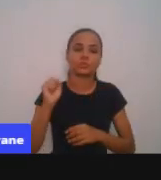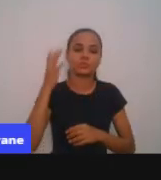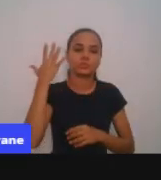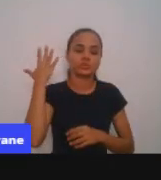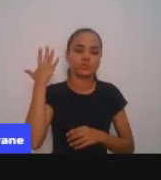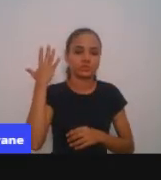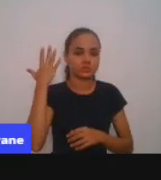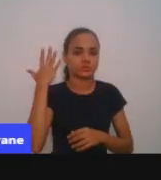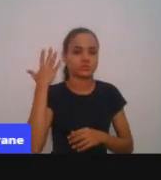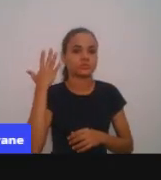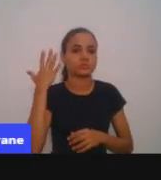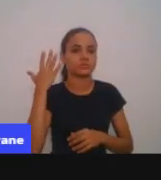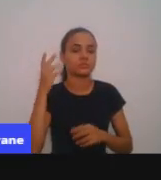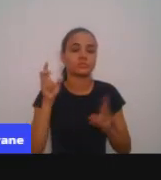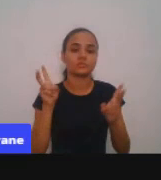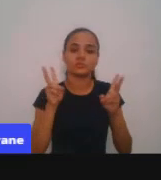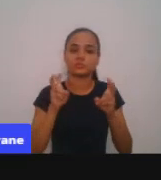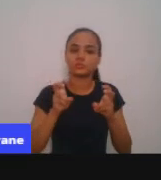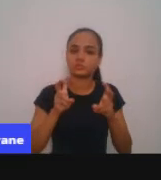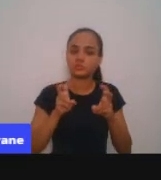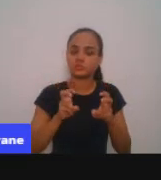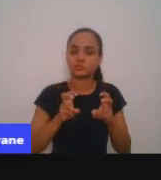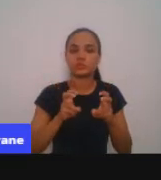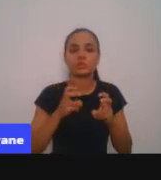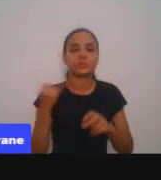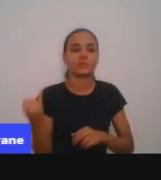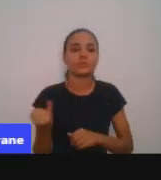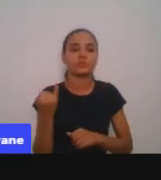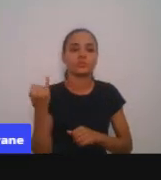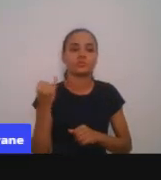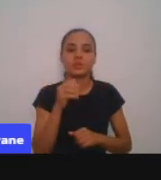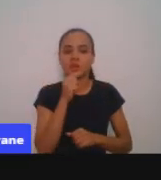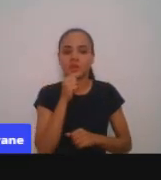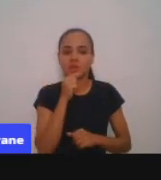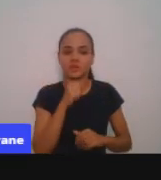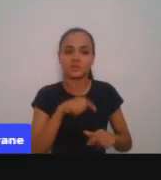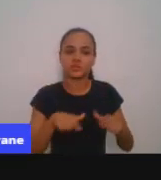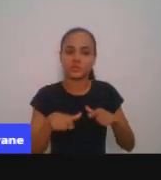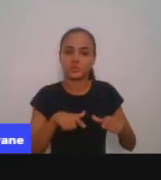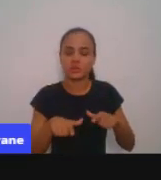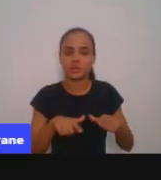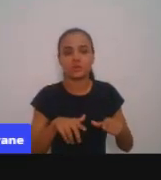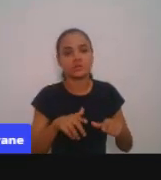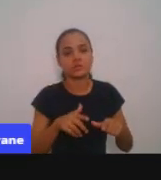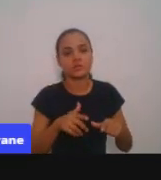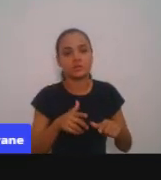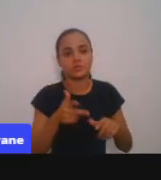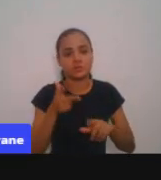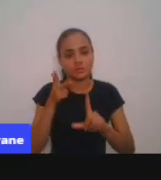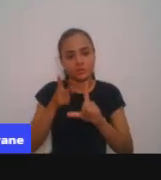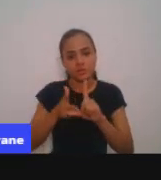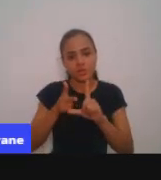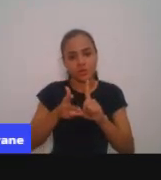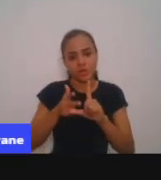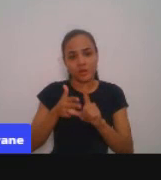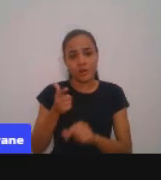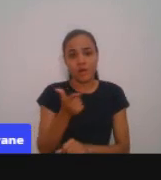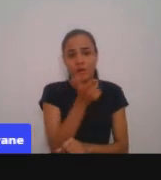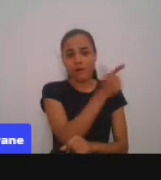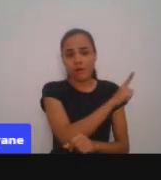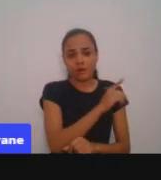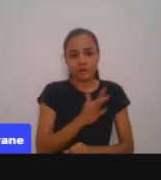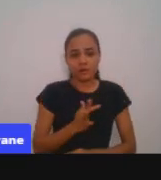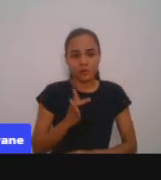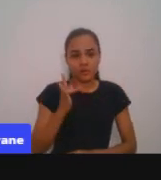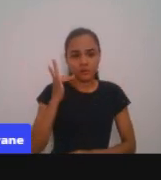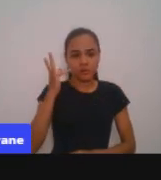assim, enriquecedora, que com certeza vai ser trabalhado ainda em outra live, nas futuras reflexões pedagógicas,